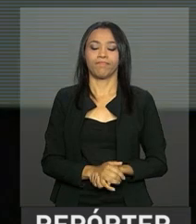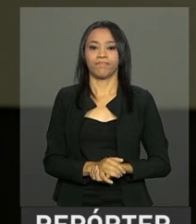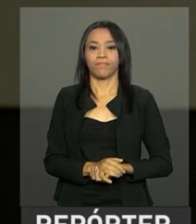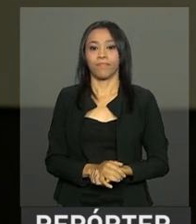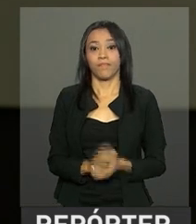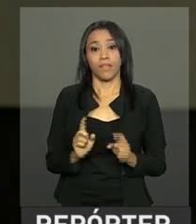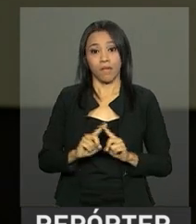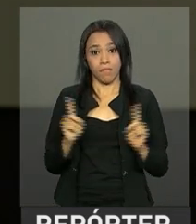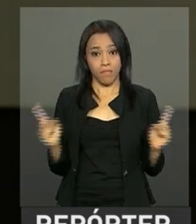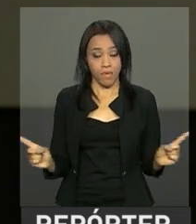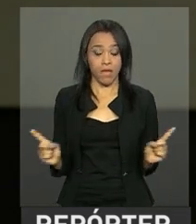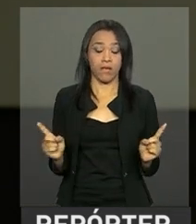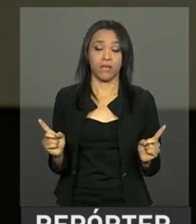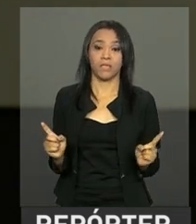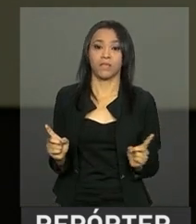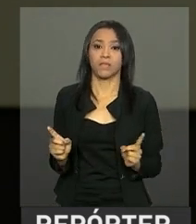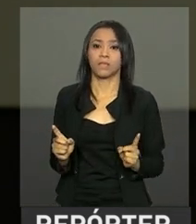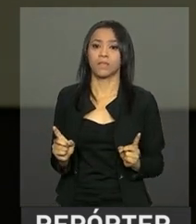Mas essa,